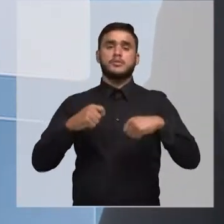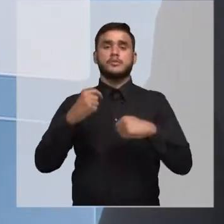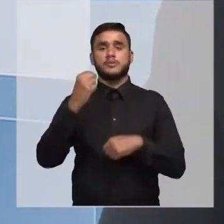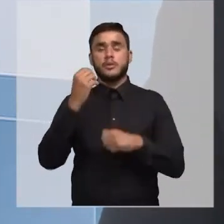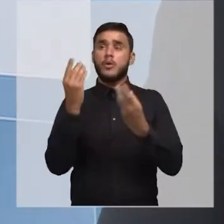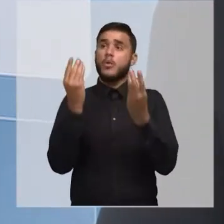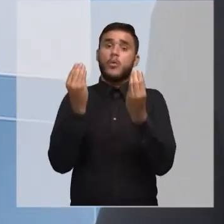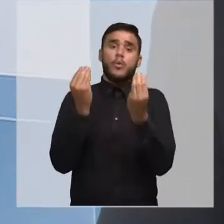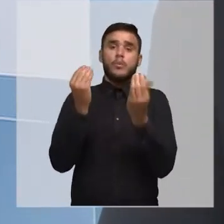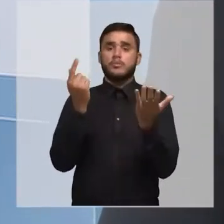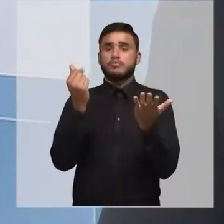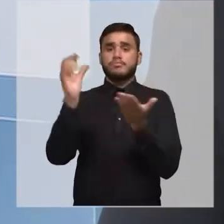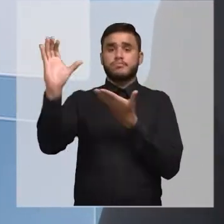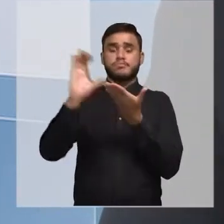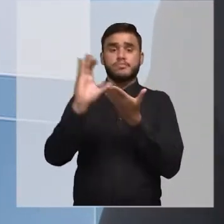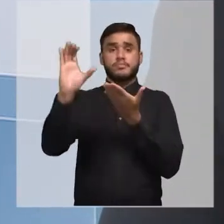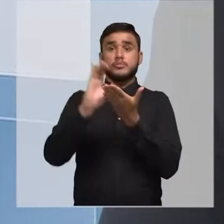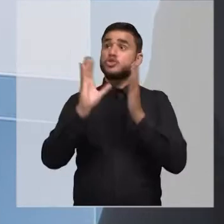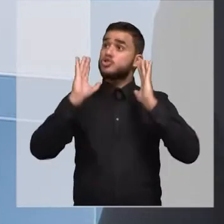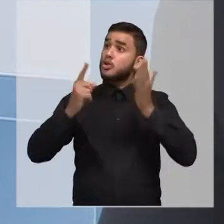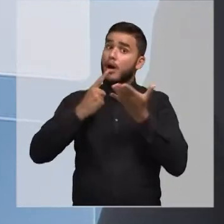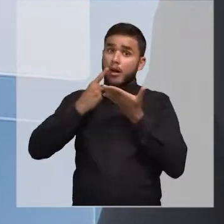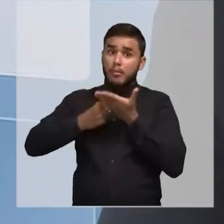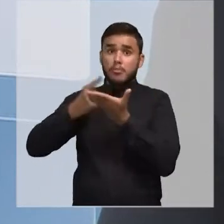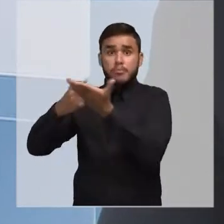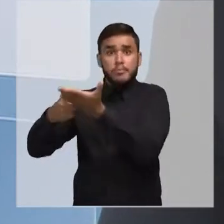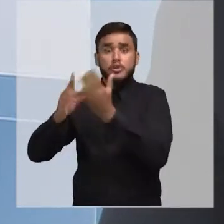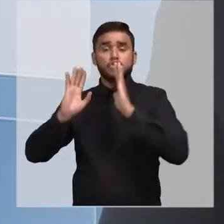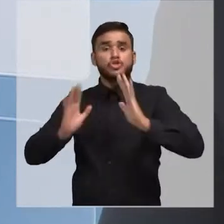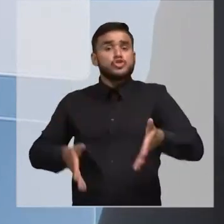recursos federais que já estavam pactuados